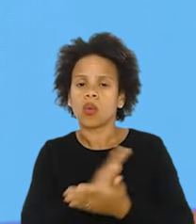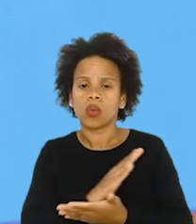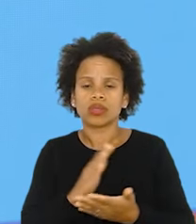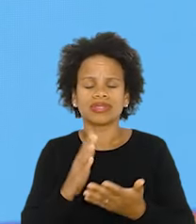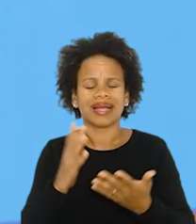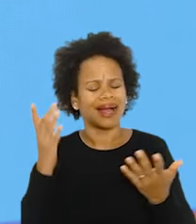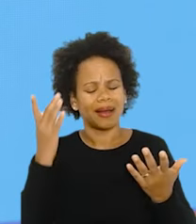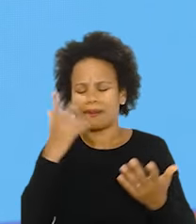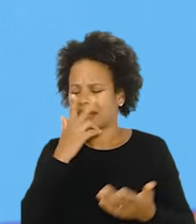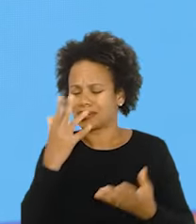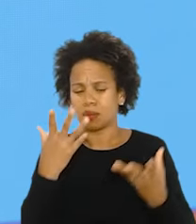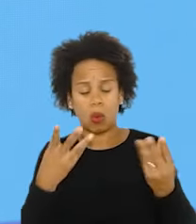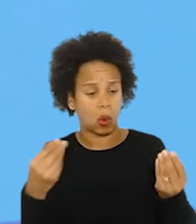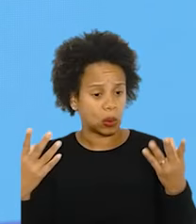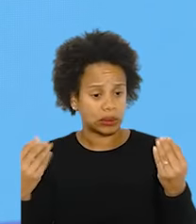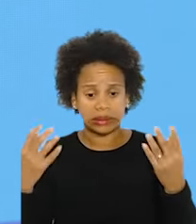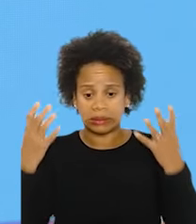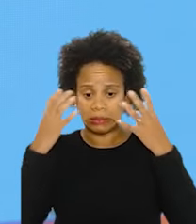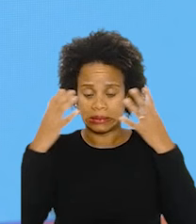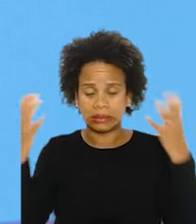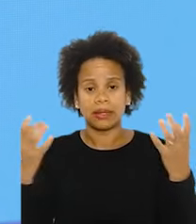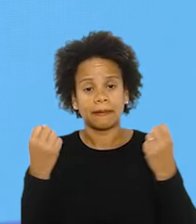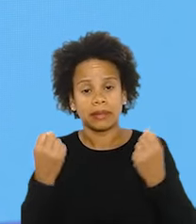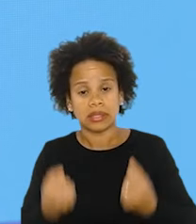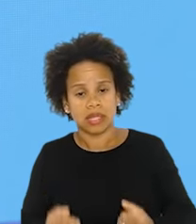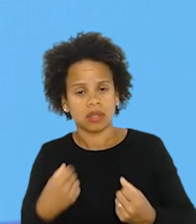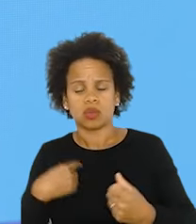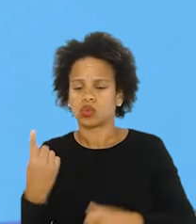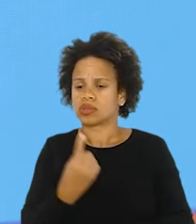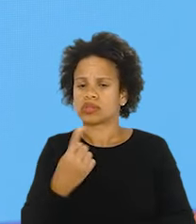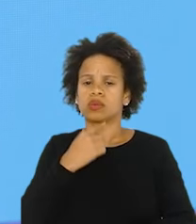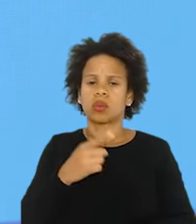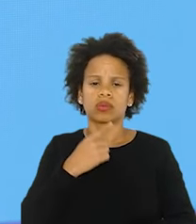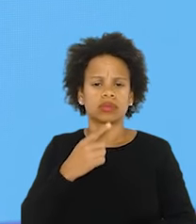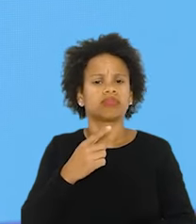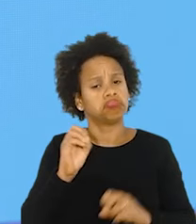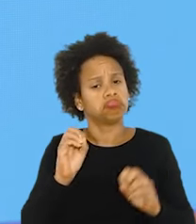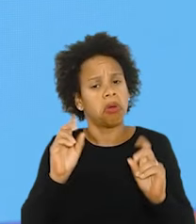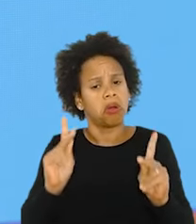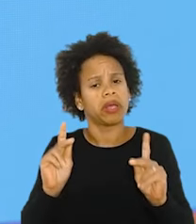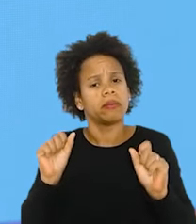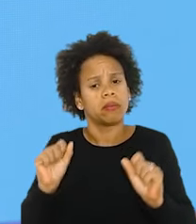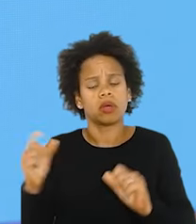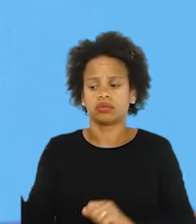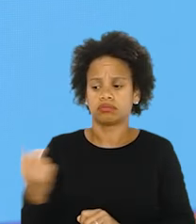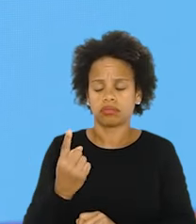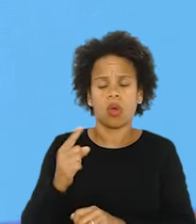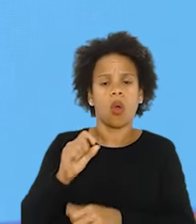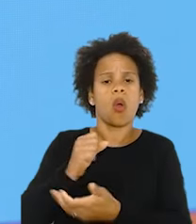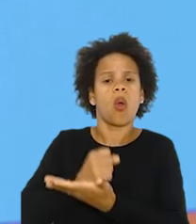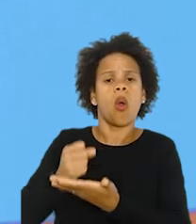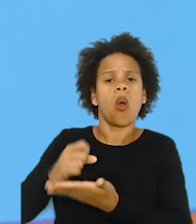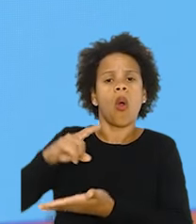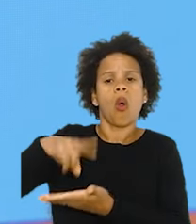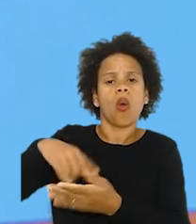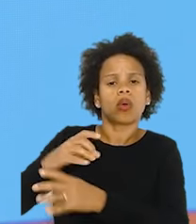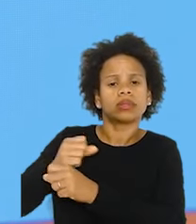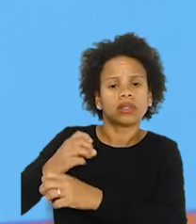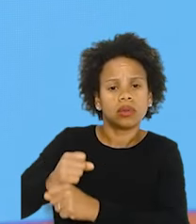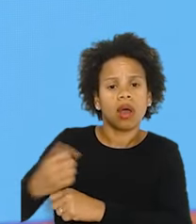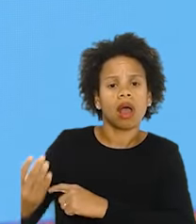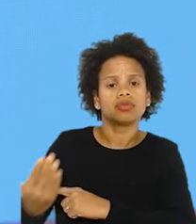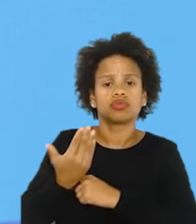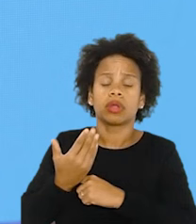né fala assim poxa é muita coisa para eu fazer sozinho então tudo bem ok você contratar um um contador para que possa te auxiliar na parte